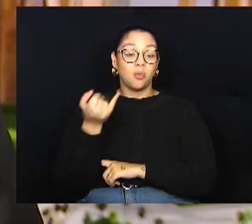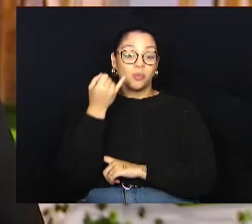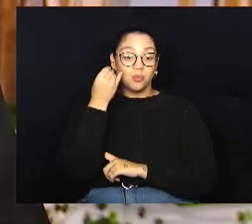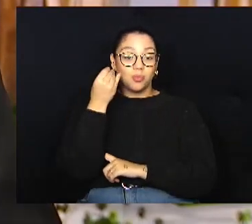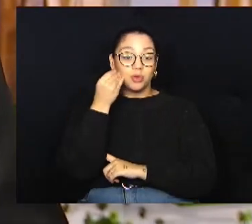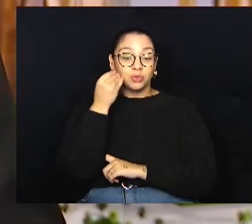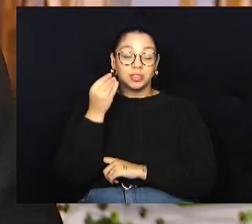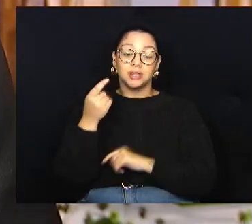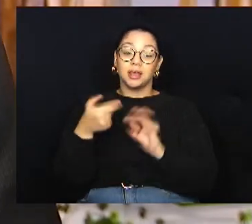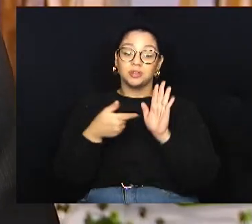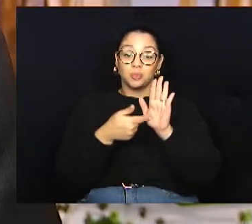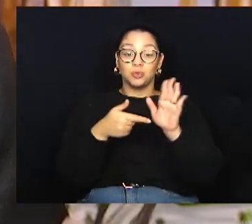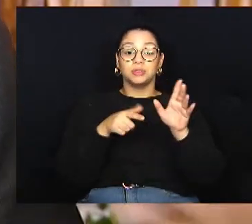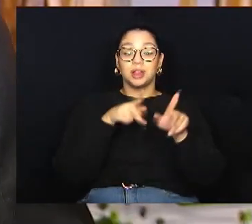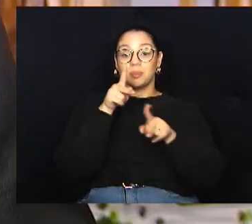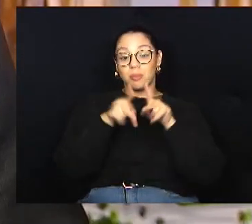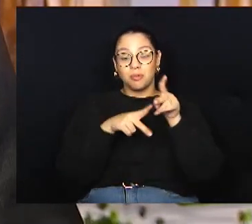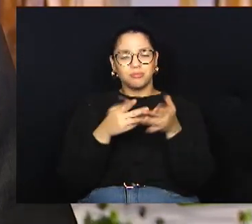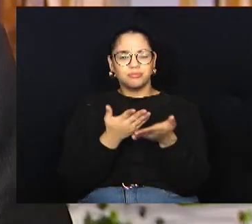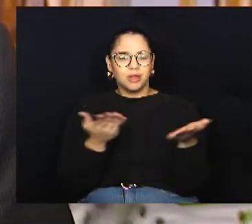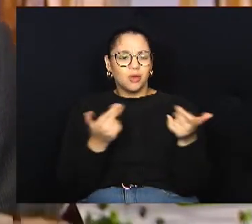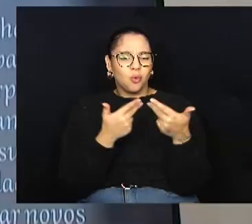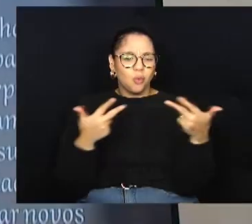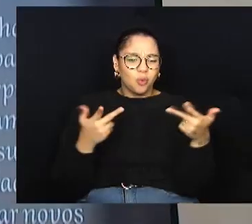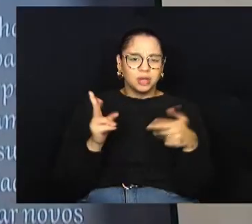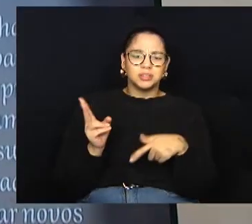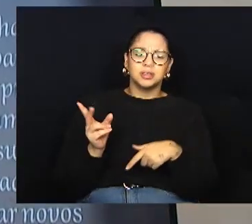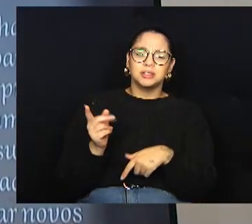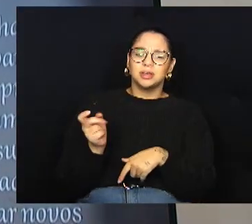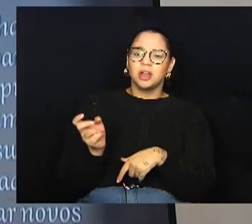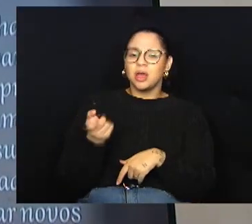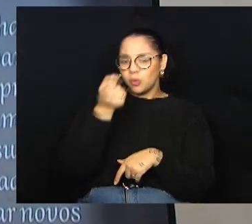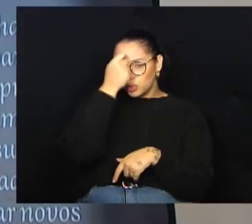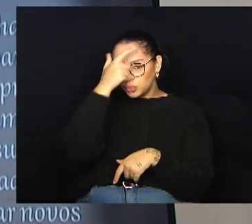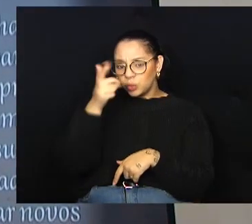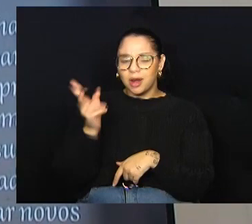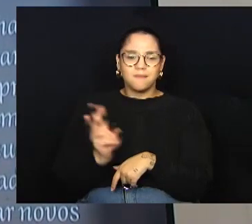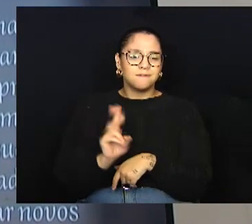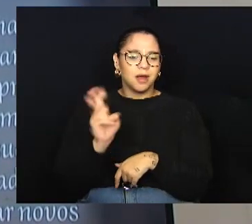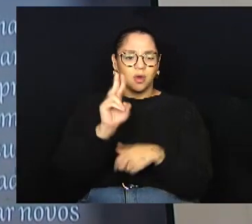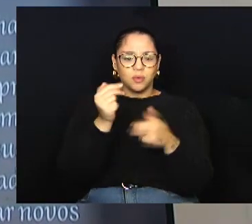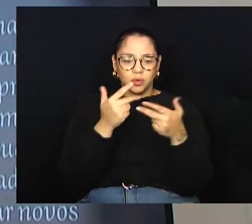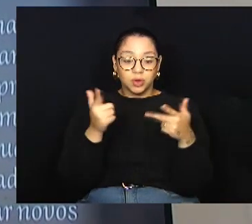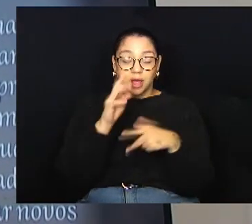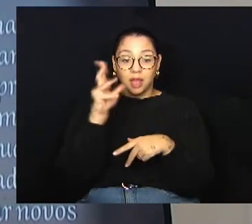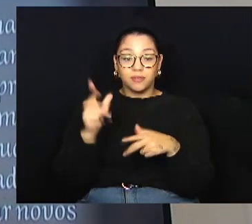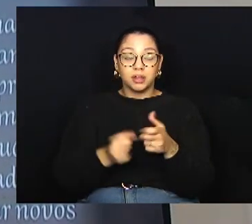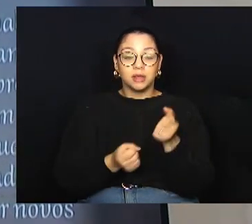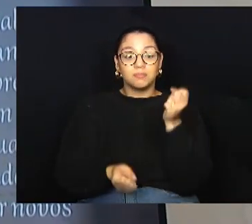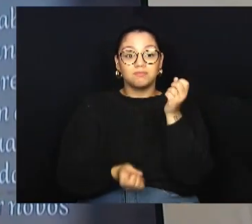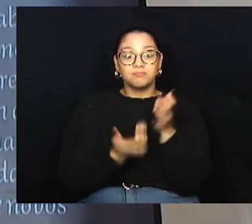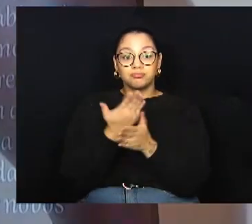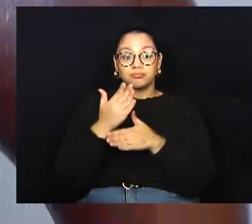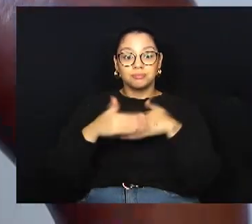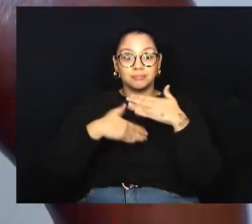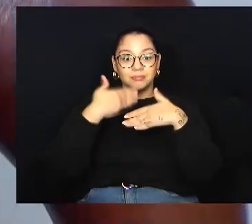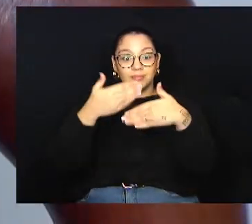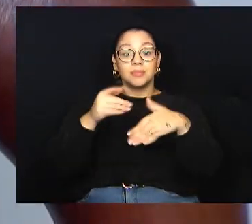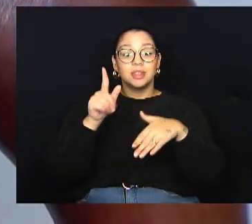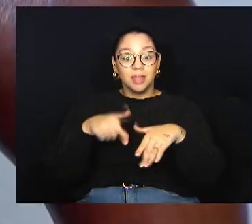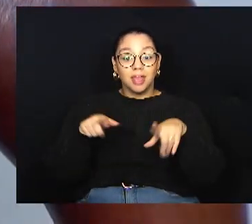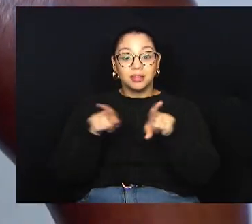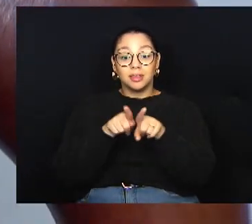população valores culturais, estilo de cultura que a África produz, desenvolve, e que muito disso